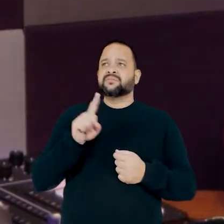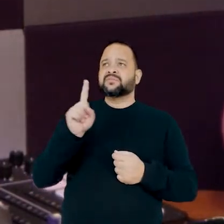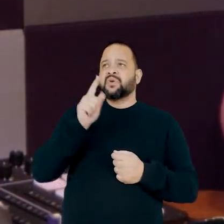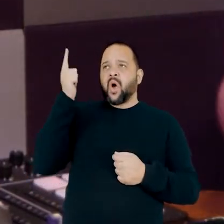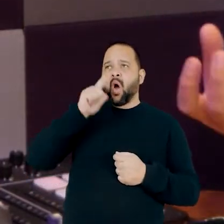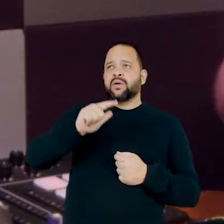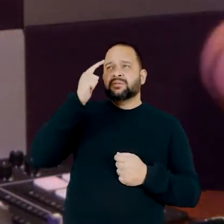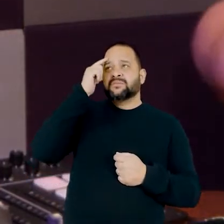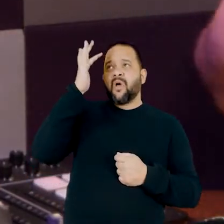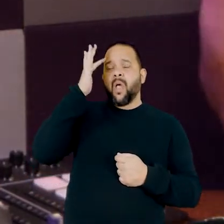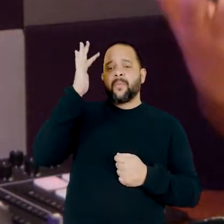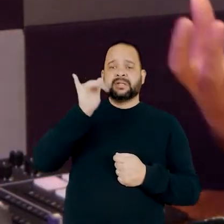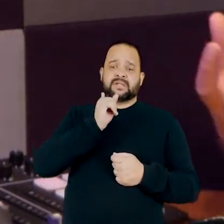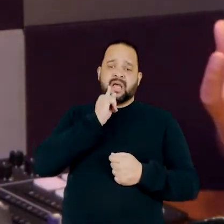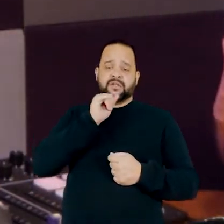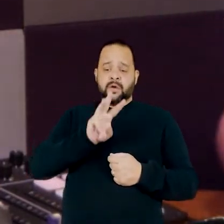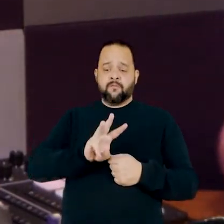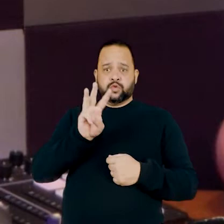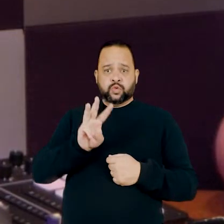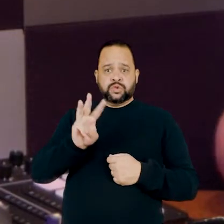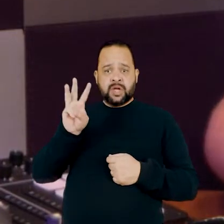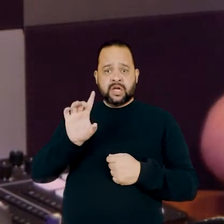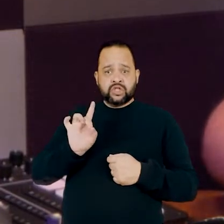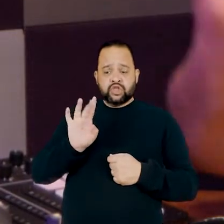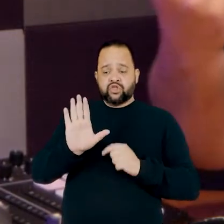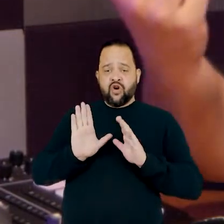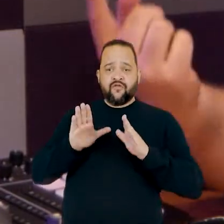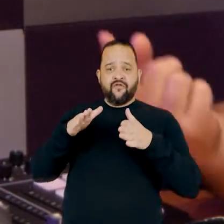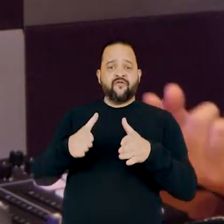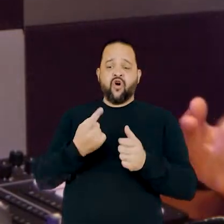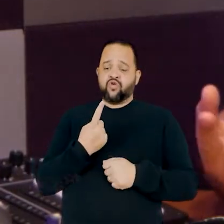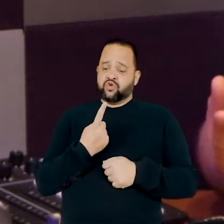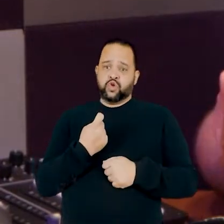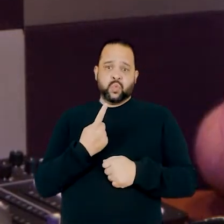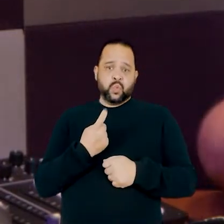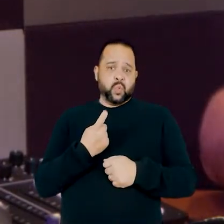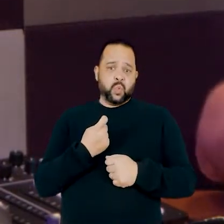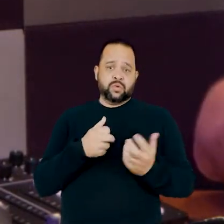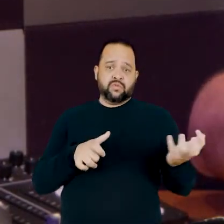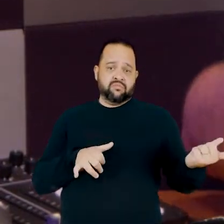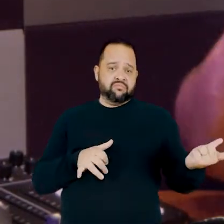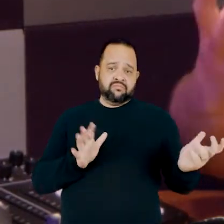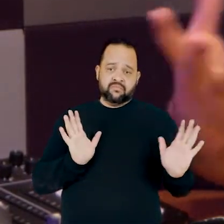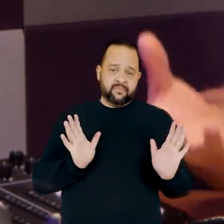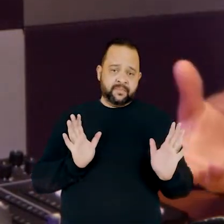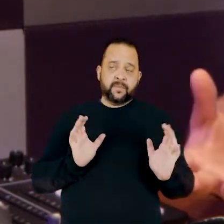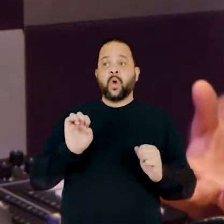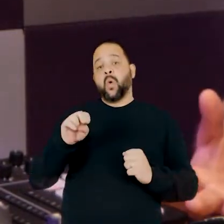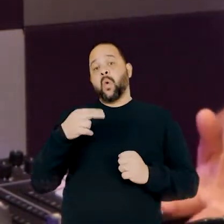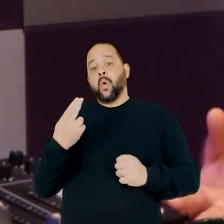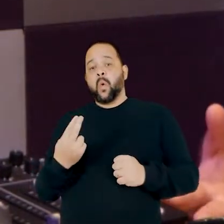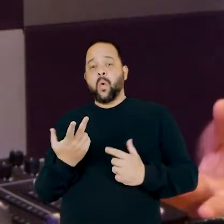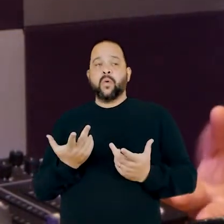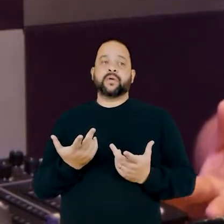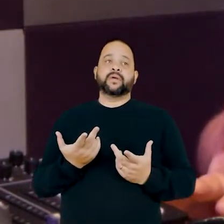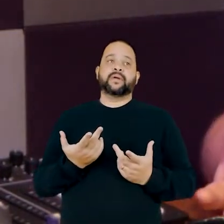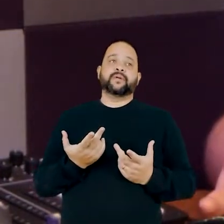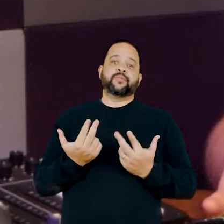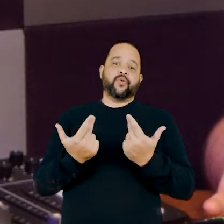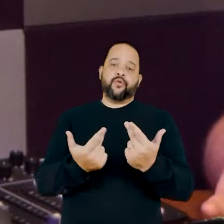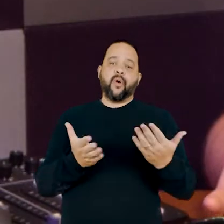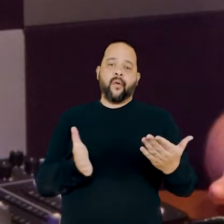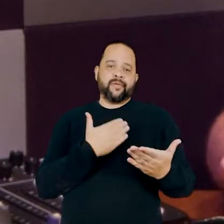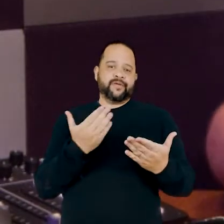sei lá, hoje um site só focado em um instrumento, por exemplo, ou que tenha um alcance como tinham as